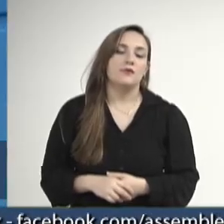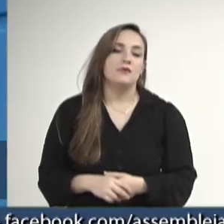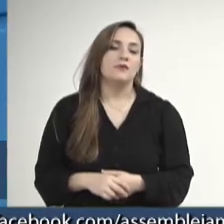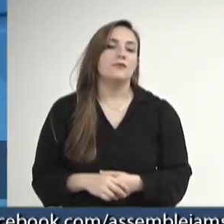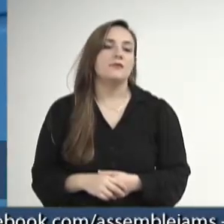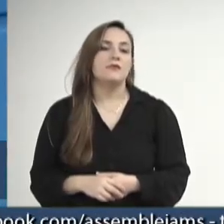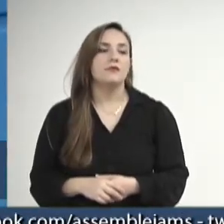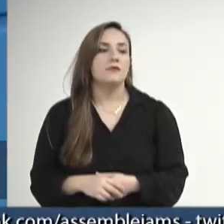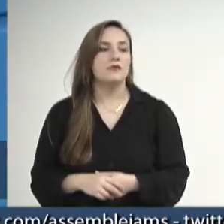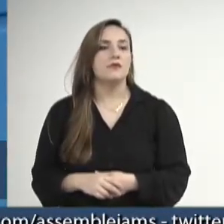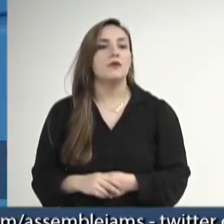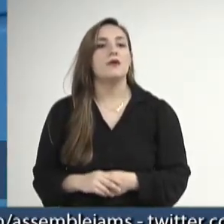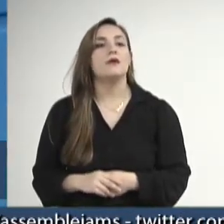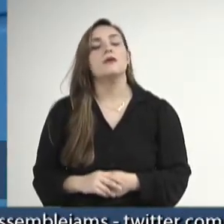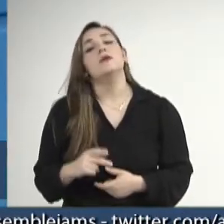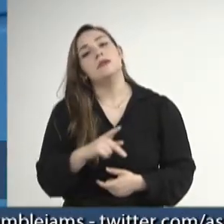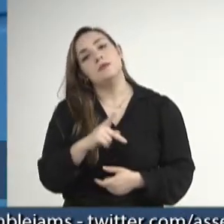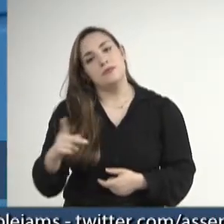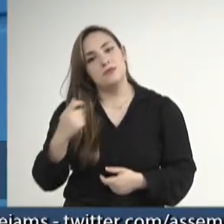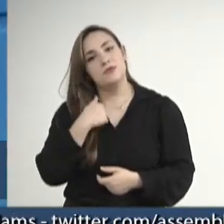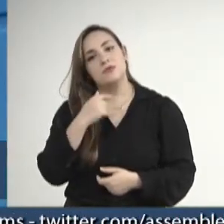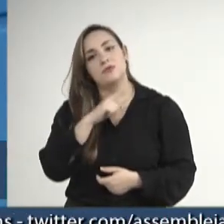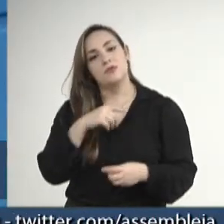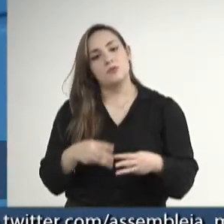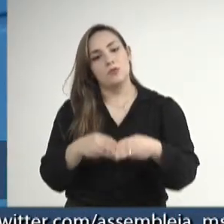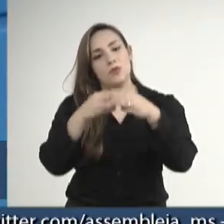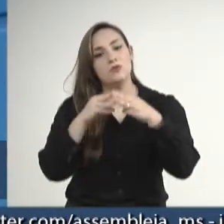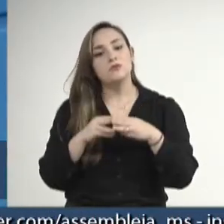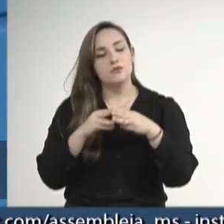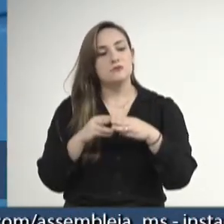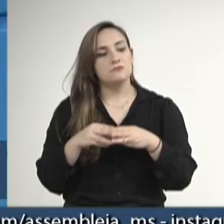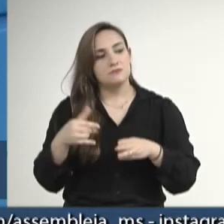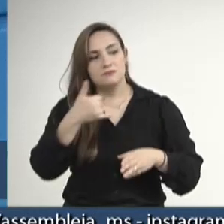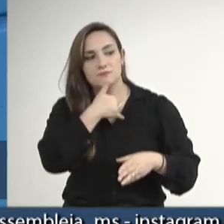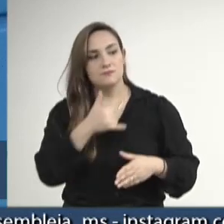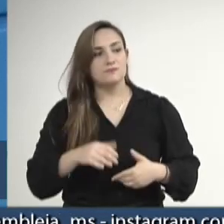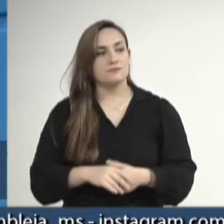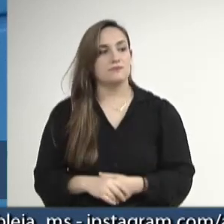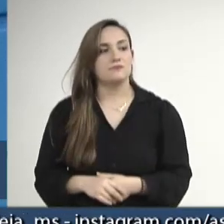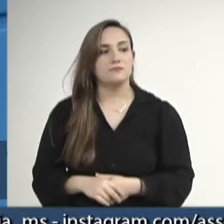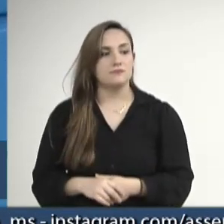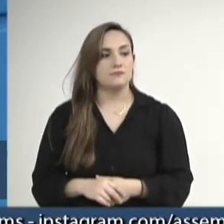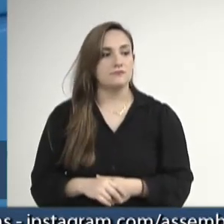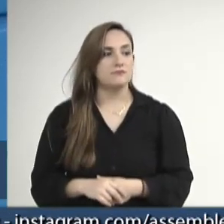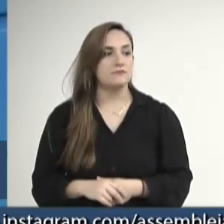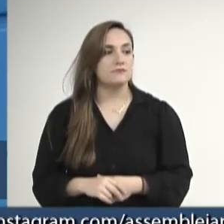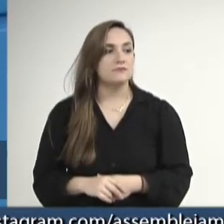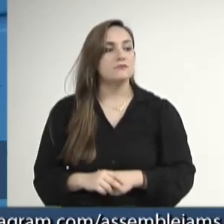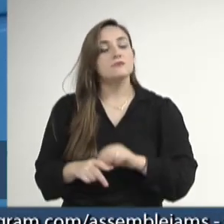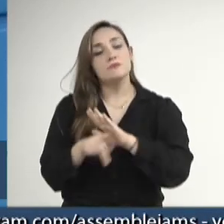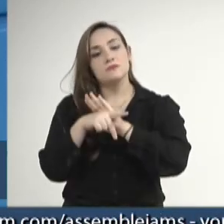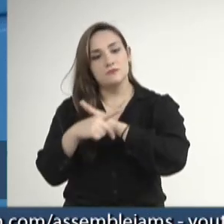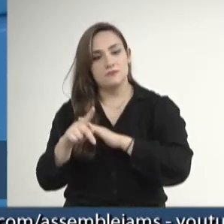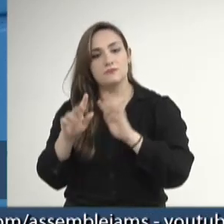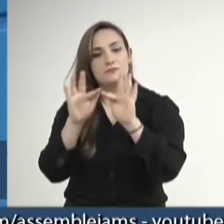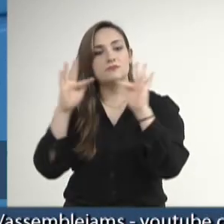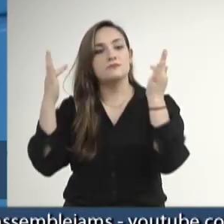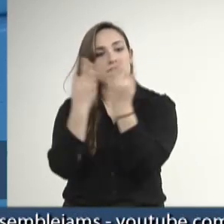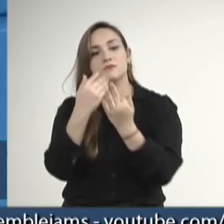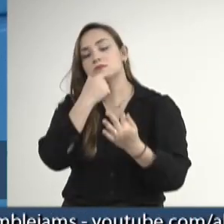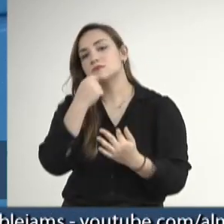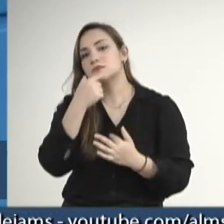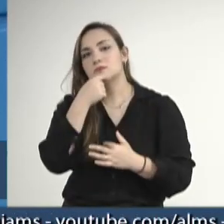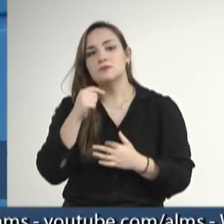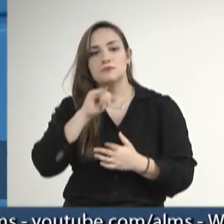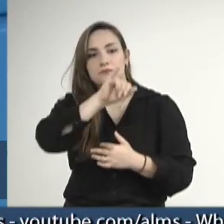Presidente tem hoje aqui uma Moção de pesar endereçada a família do senhor José